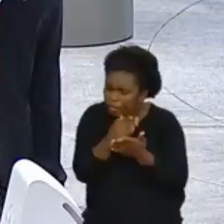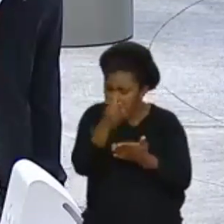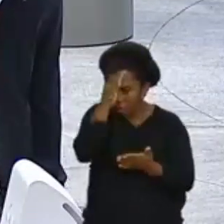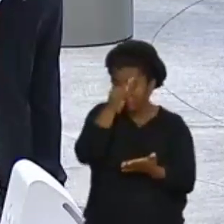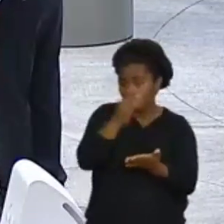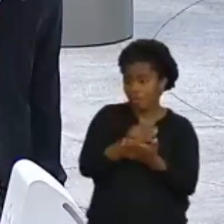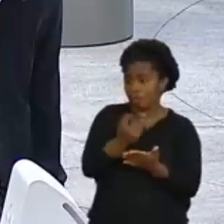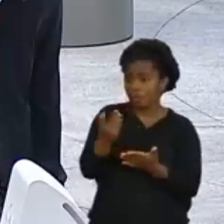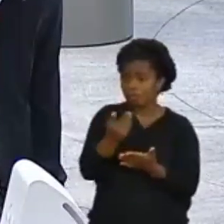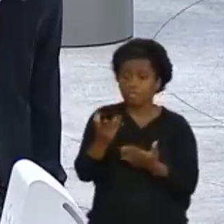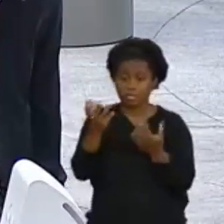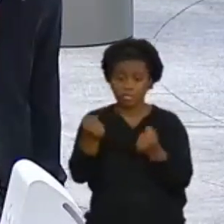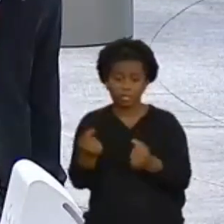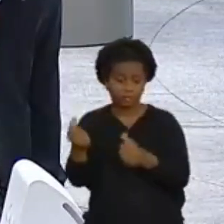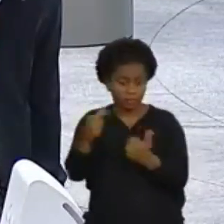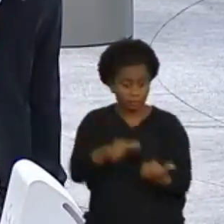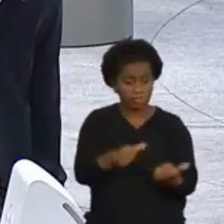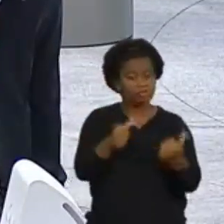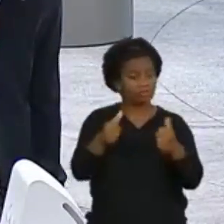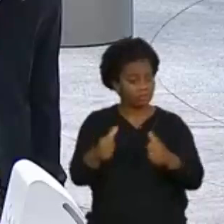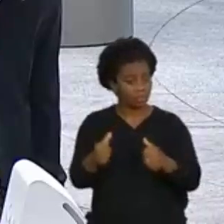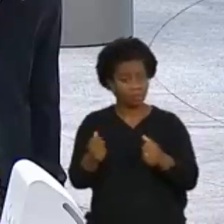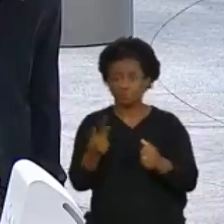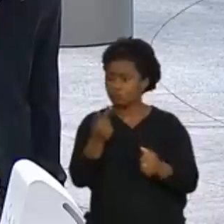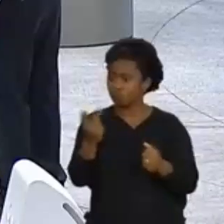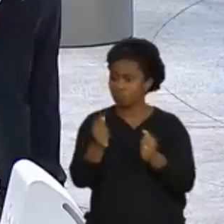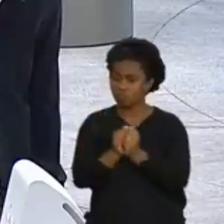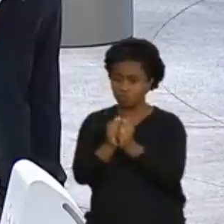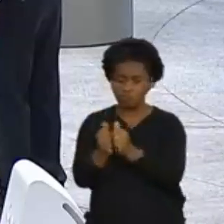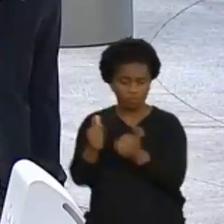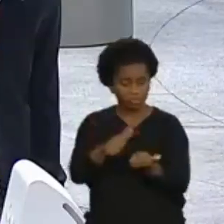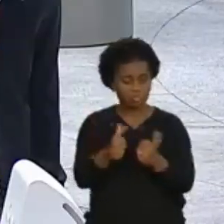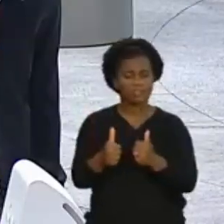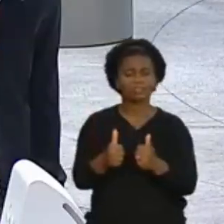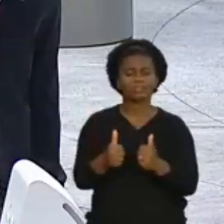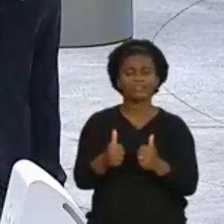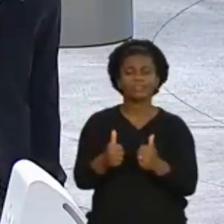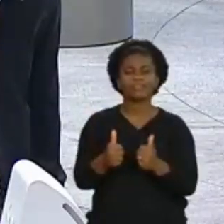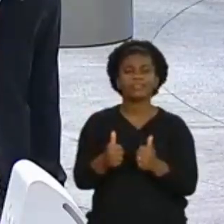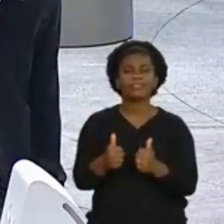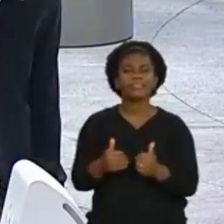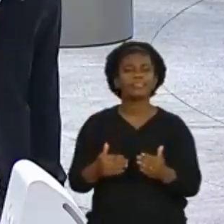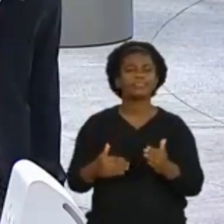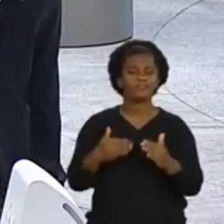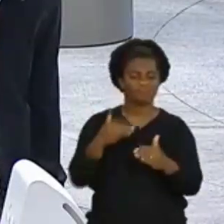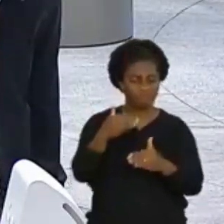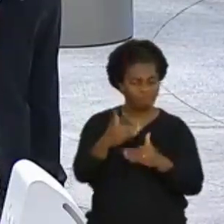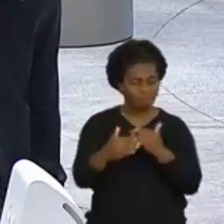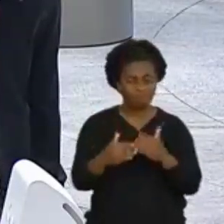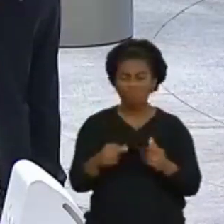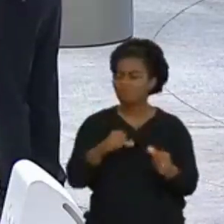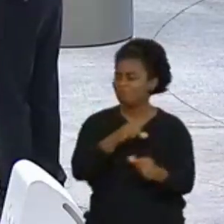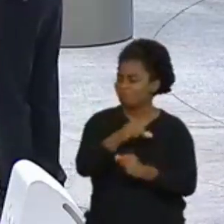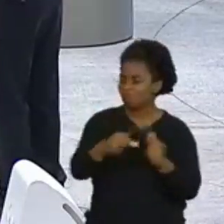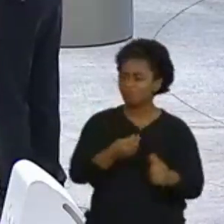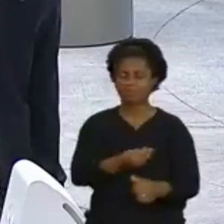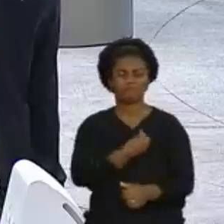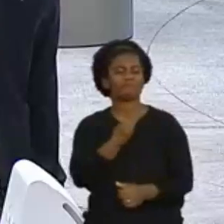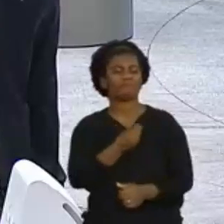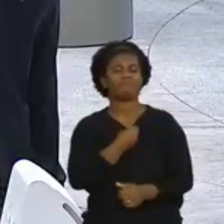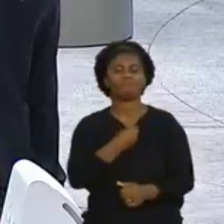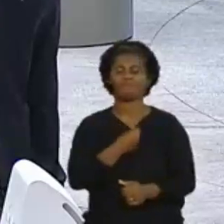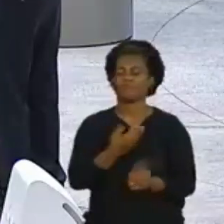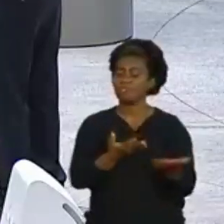de se batizar nas águas, se batizaram juntos no mesmo dia. E desde esse dia, jovens abençoados, bispo. Mudou tudo.